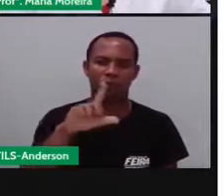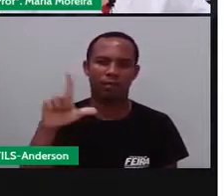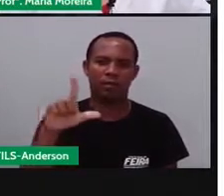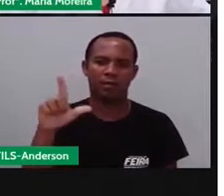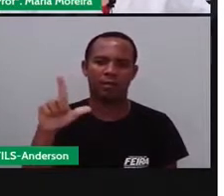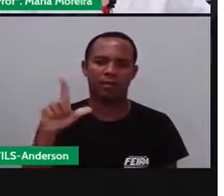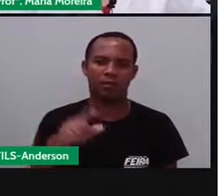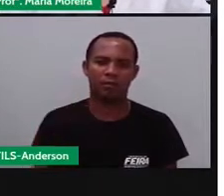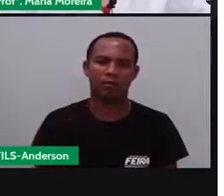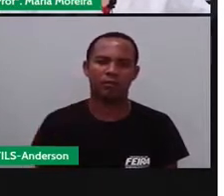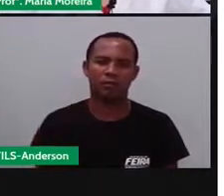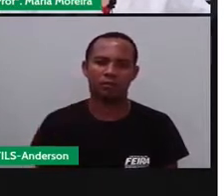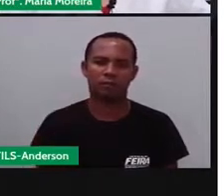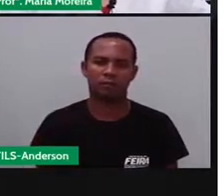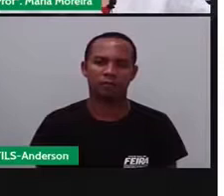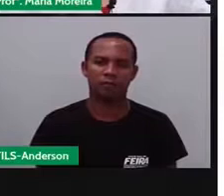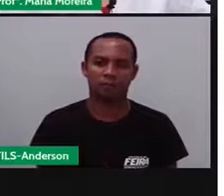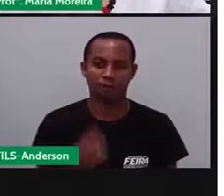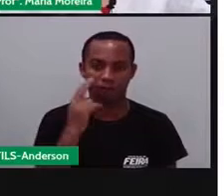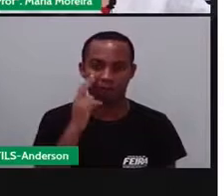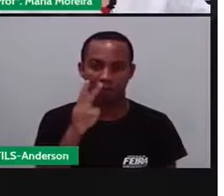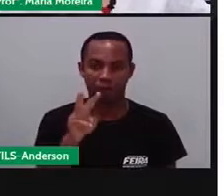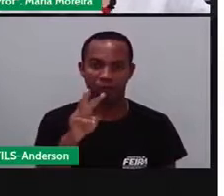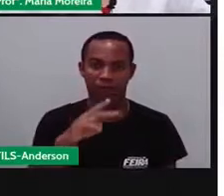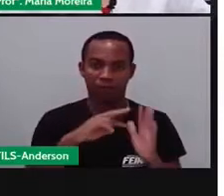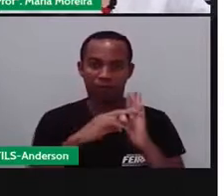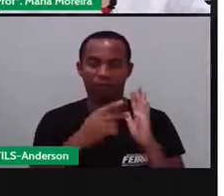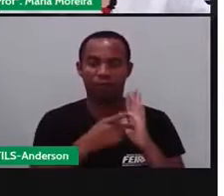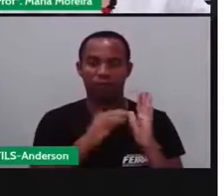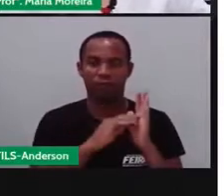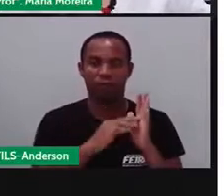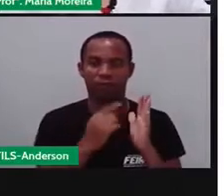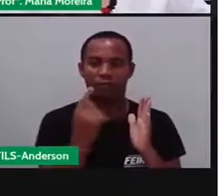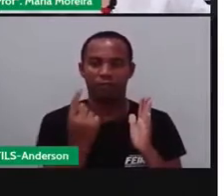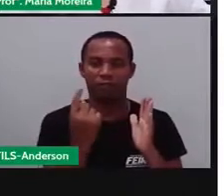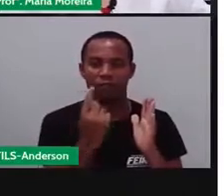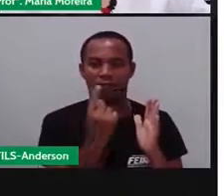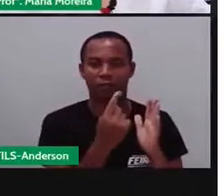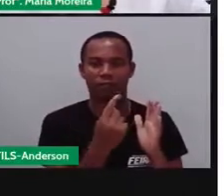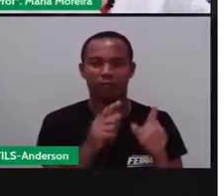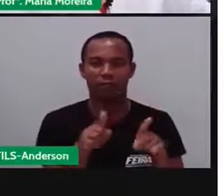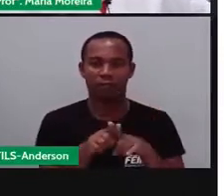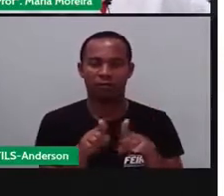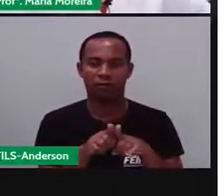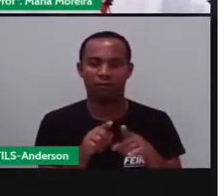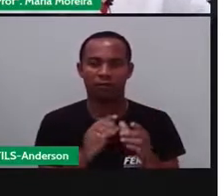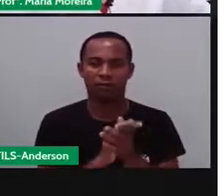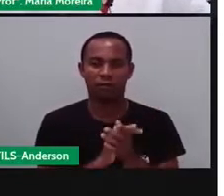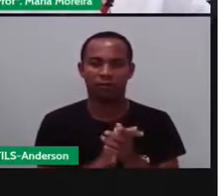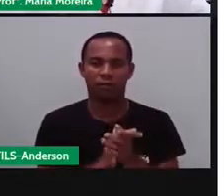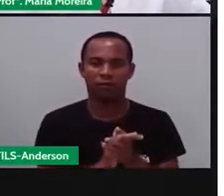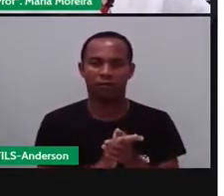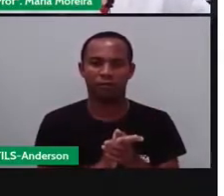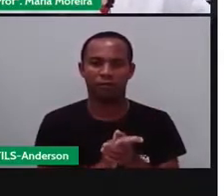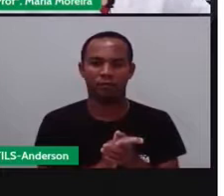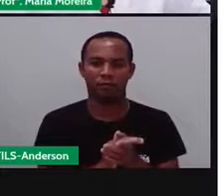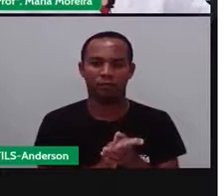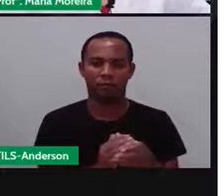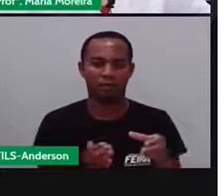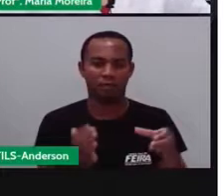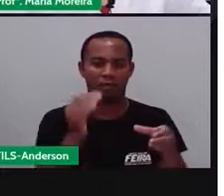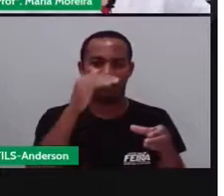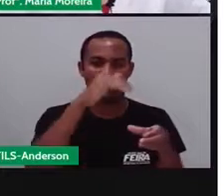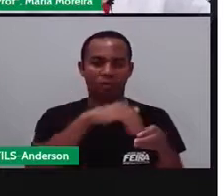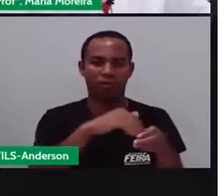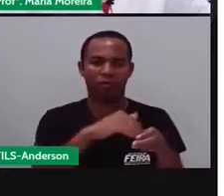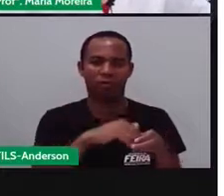1.000 ml. 1.000 mililitros, ó. Tá vendo aqui o que é que significa cada uma dessas letras, essas abreviações? Dentro de 1 litro, né, eu